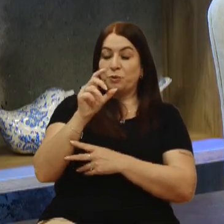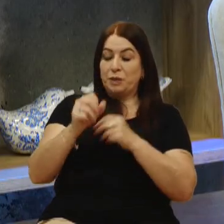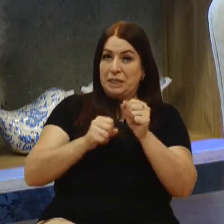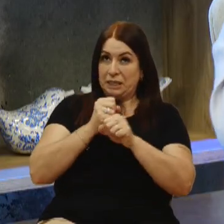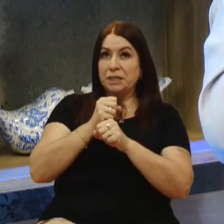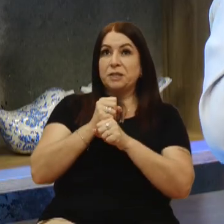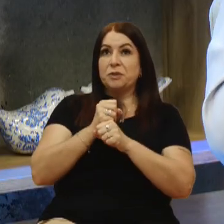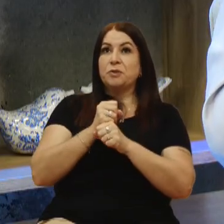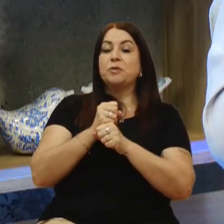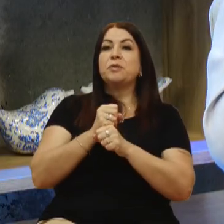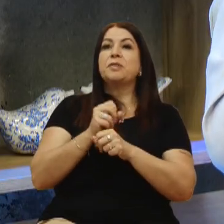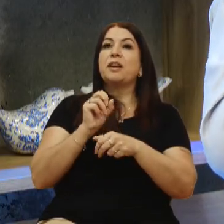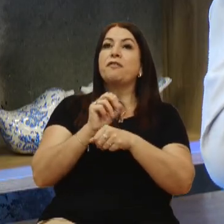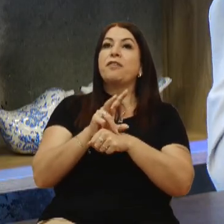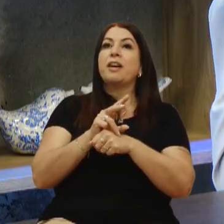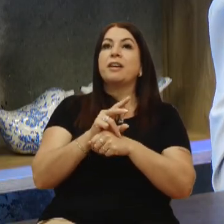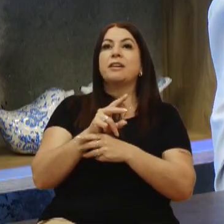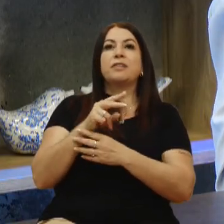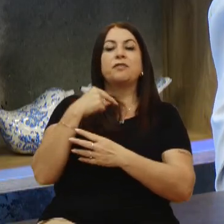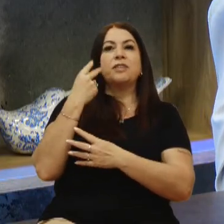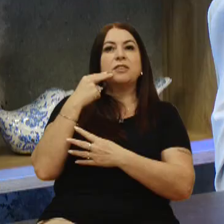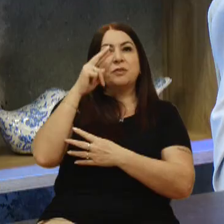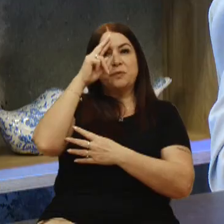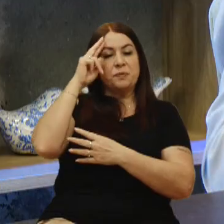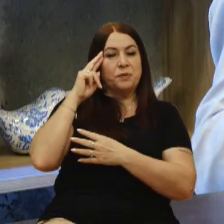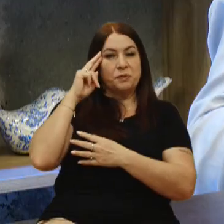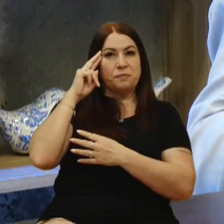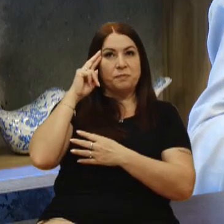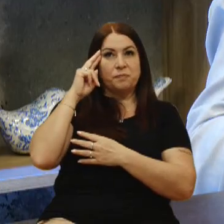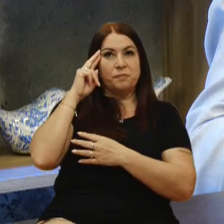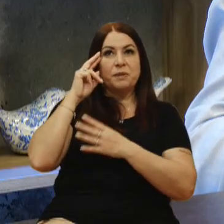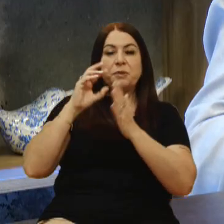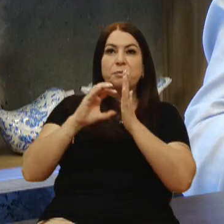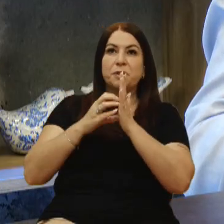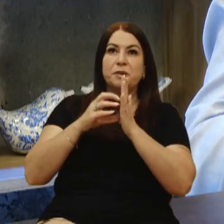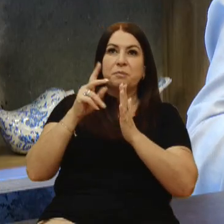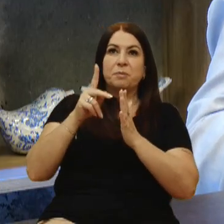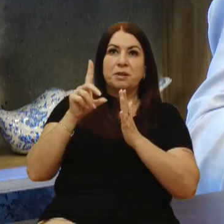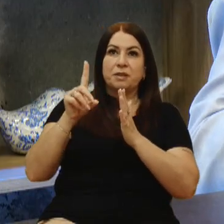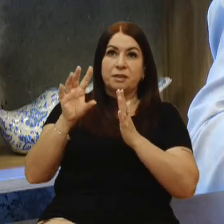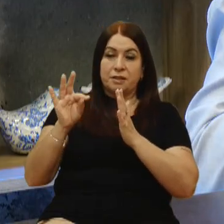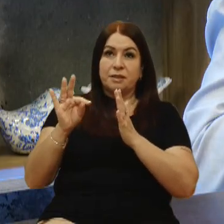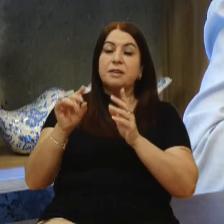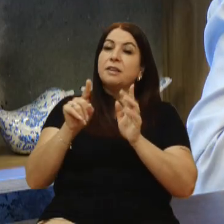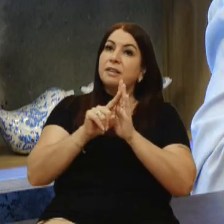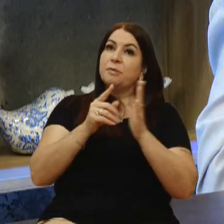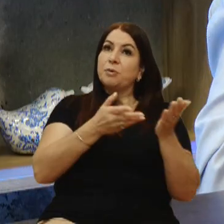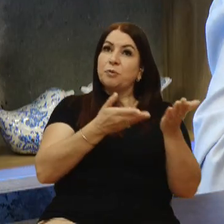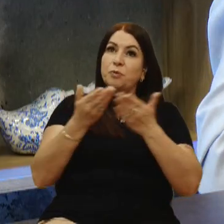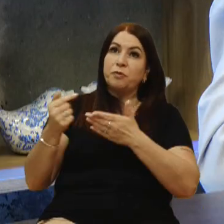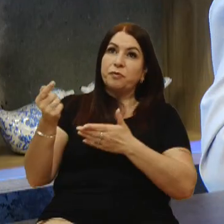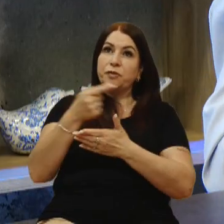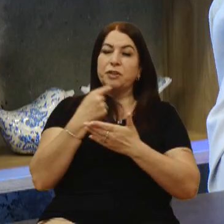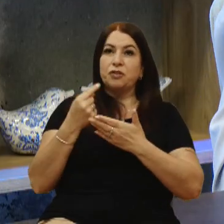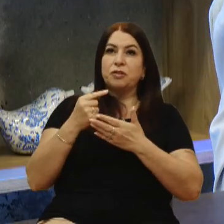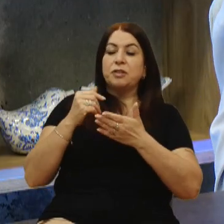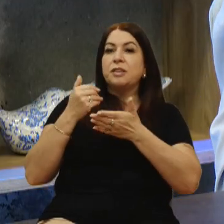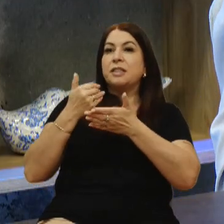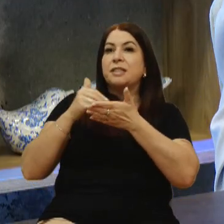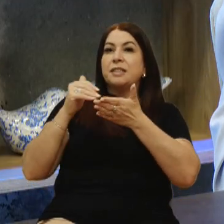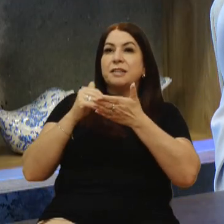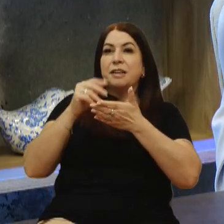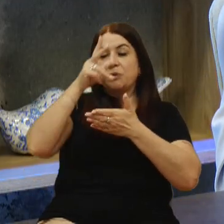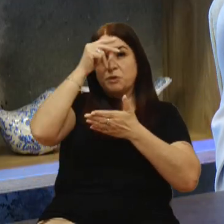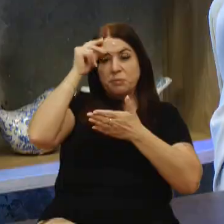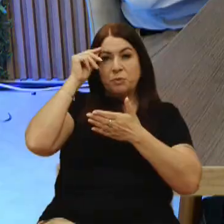ano, ocupando a vaga do vereador Rafael Bueno na bancada do PDT, que recebeu o convite para ser secretário municipal da